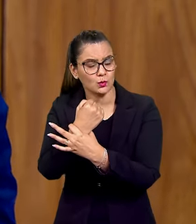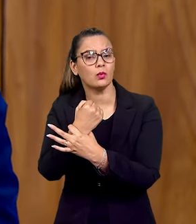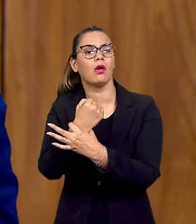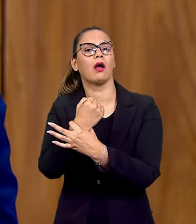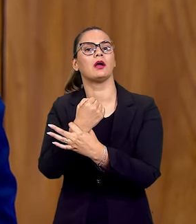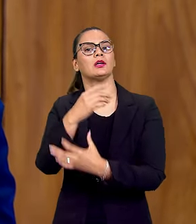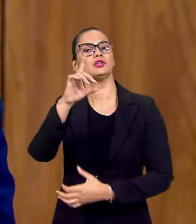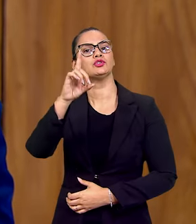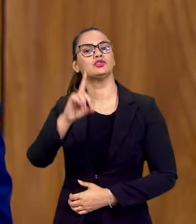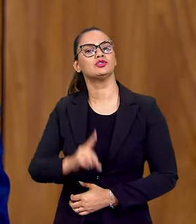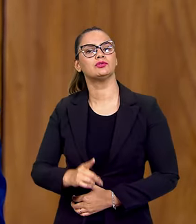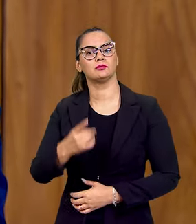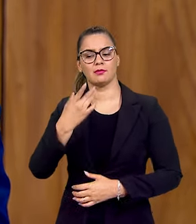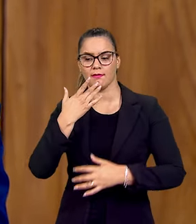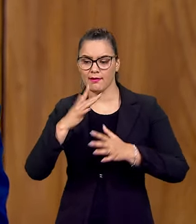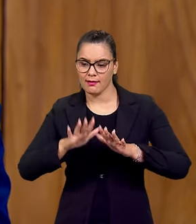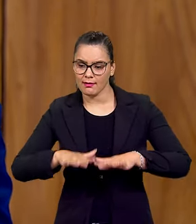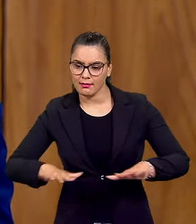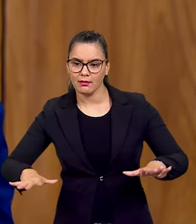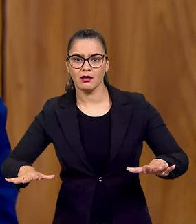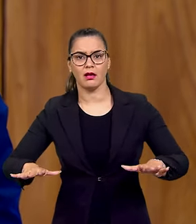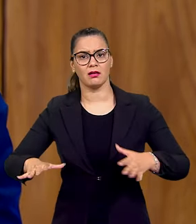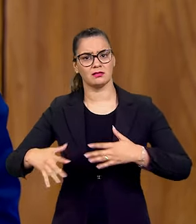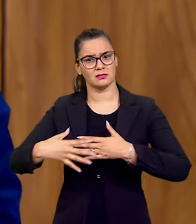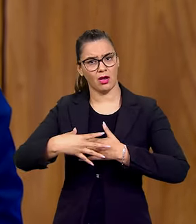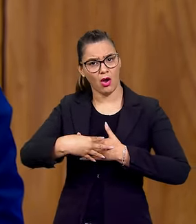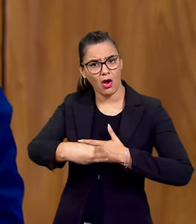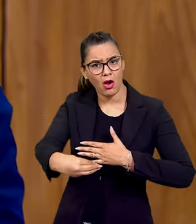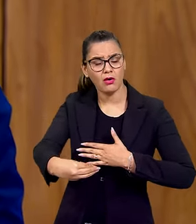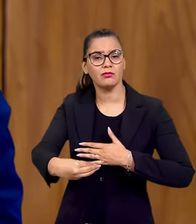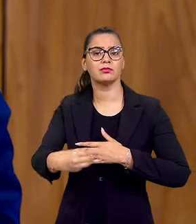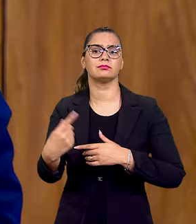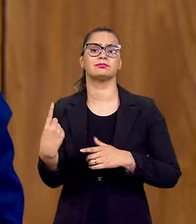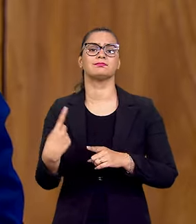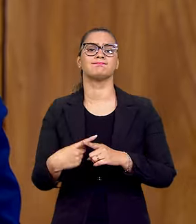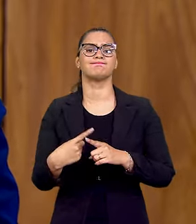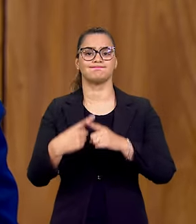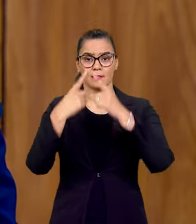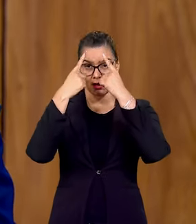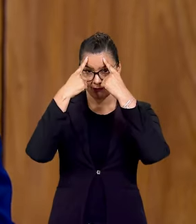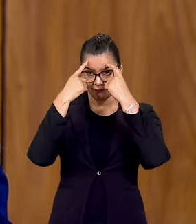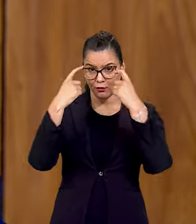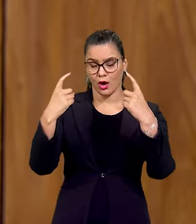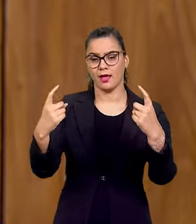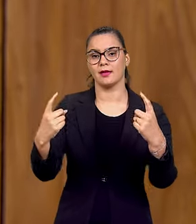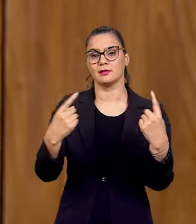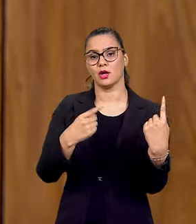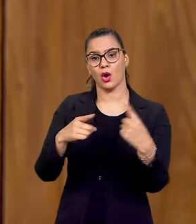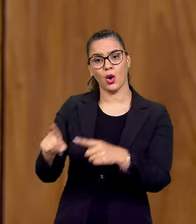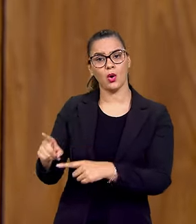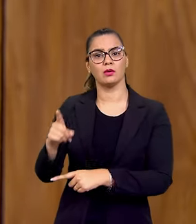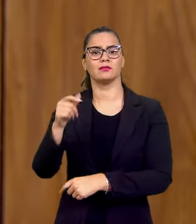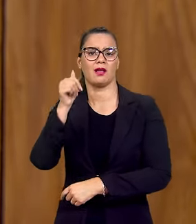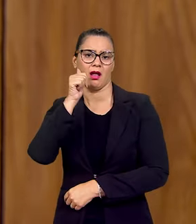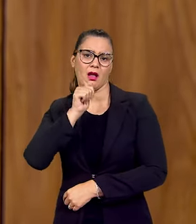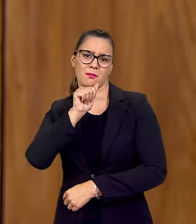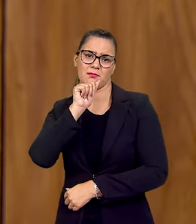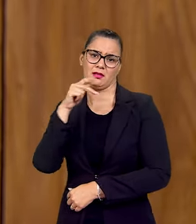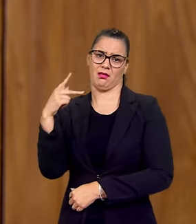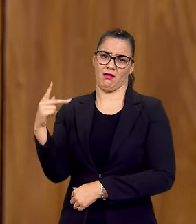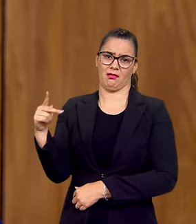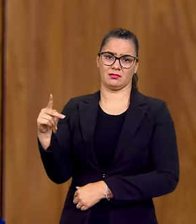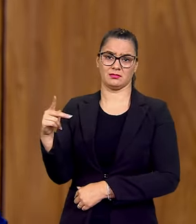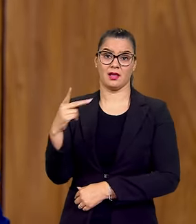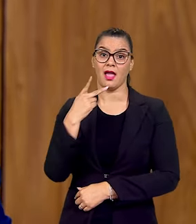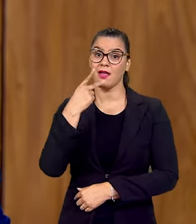Assegurar, portanto, esse direito às crianças órfãs em decorrência da violência contra suas